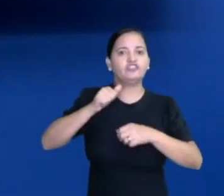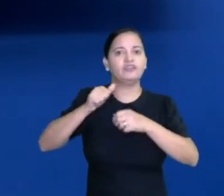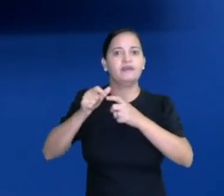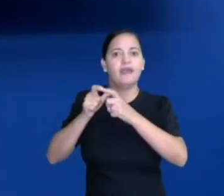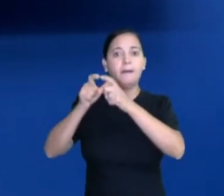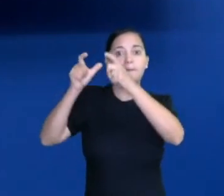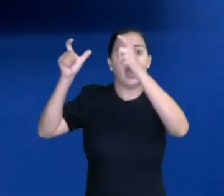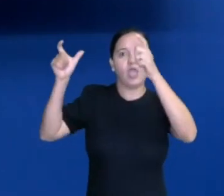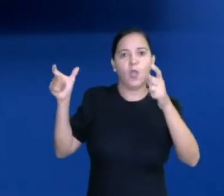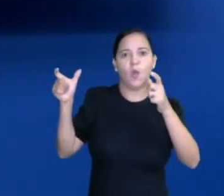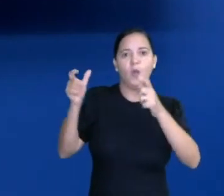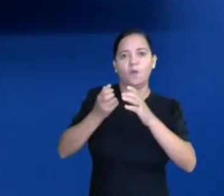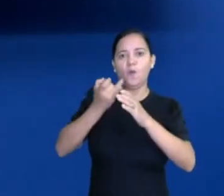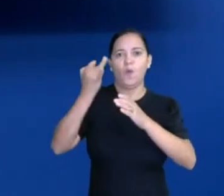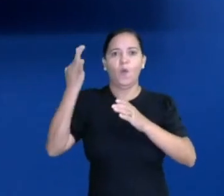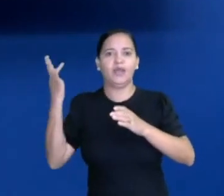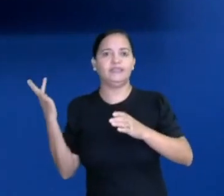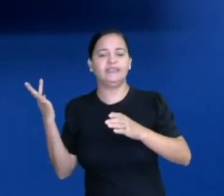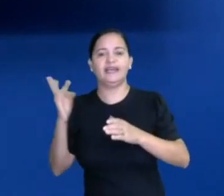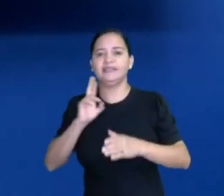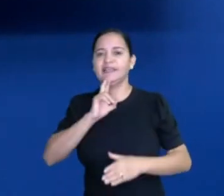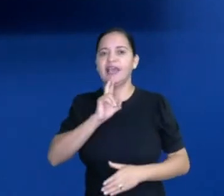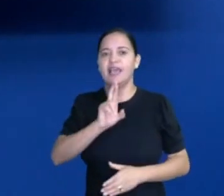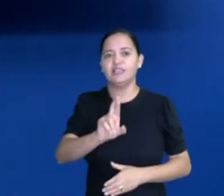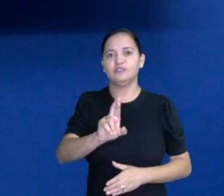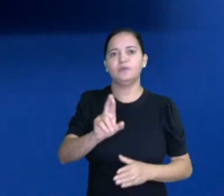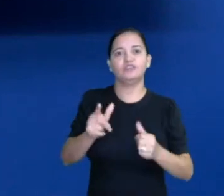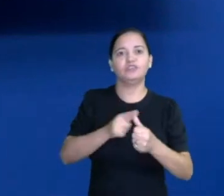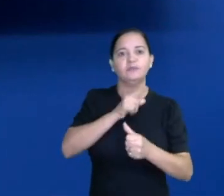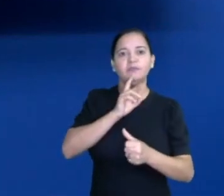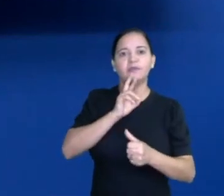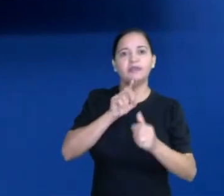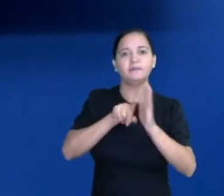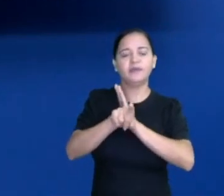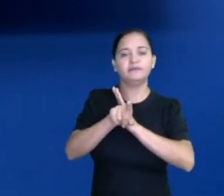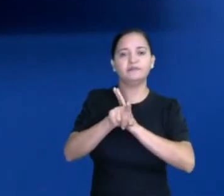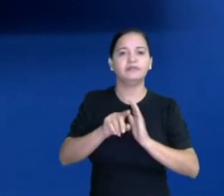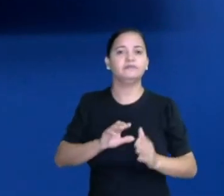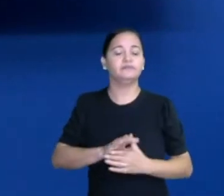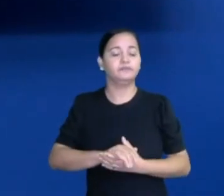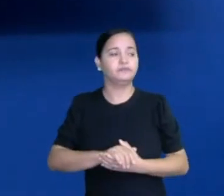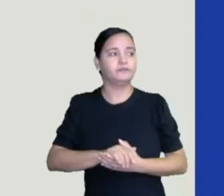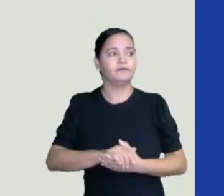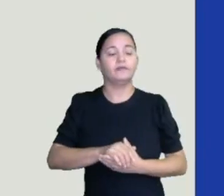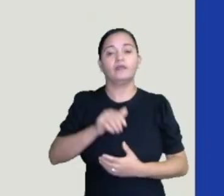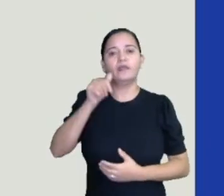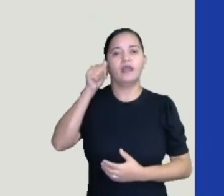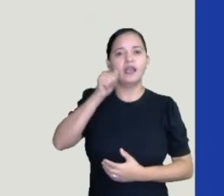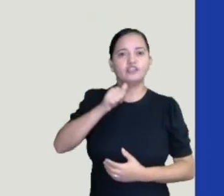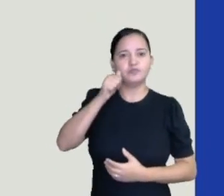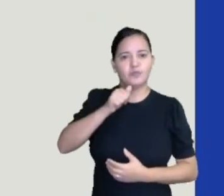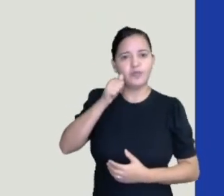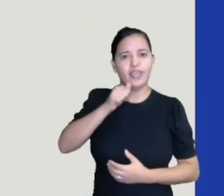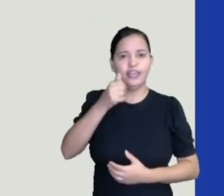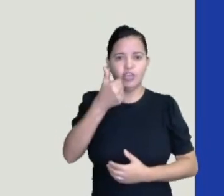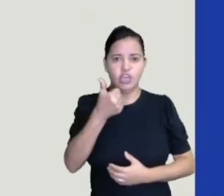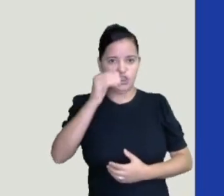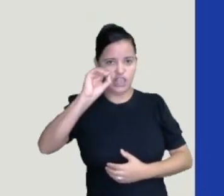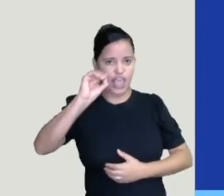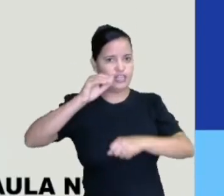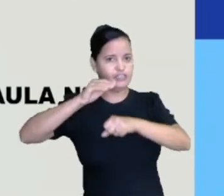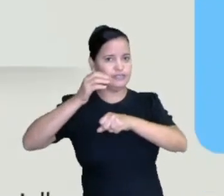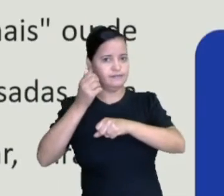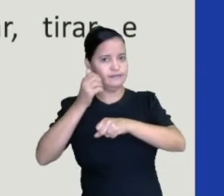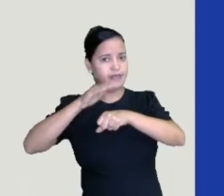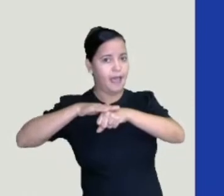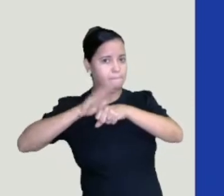maior quantidade, é a nossa resposta, né, da primeira pergunta. E as mulheres levaram 10 itens a